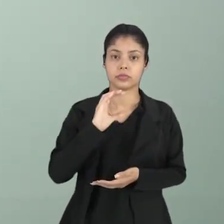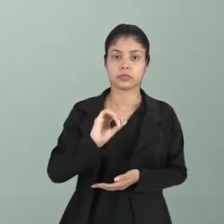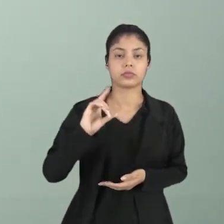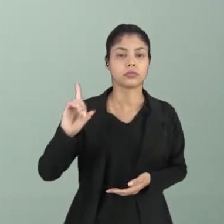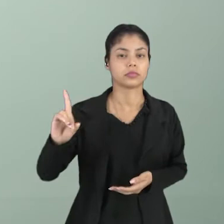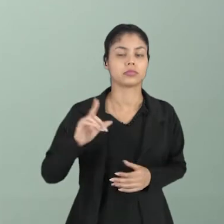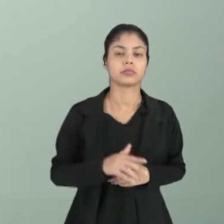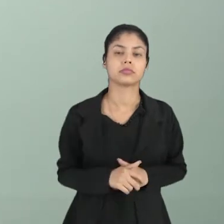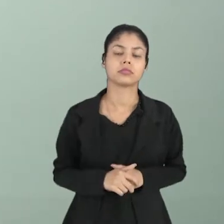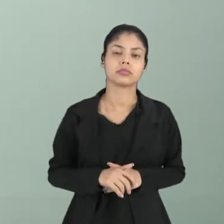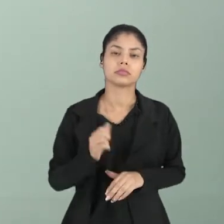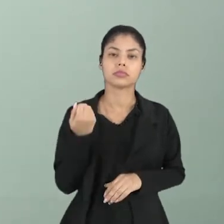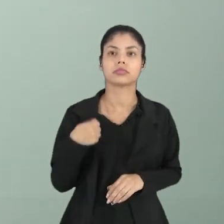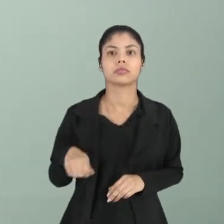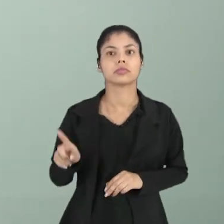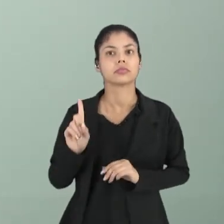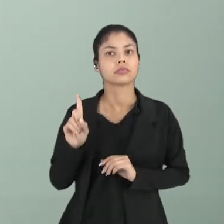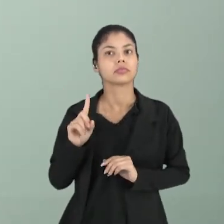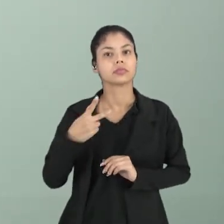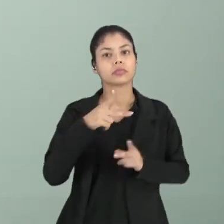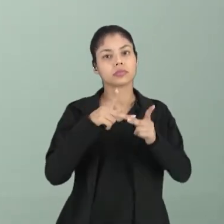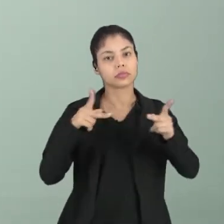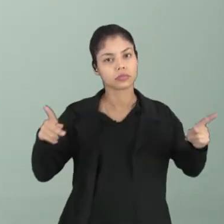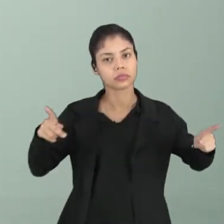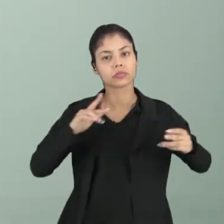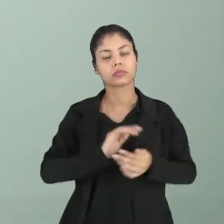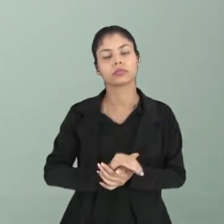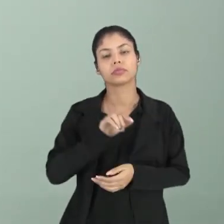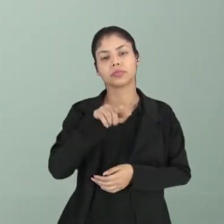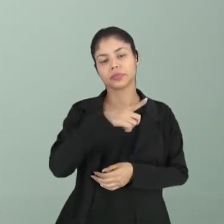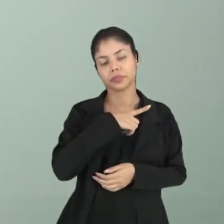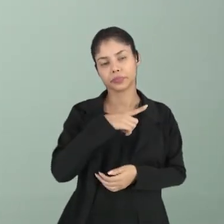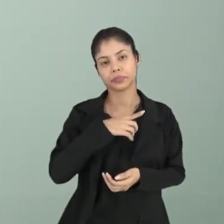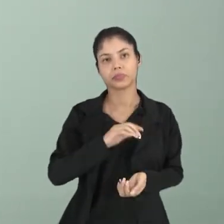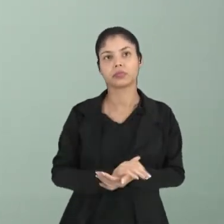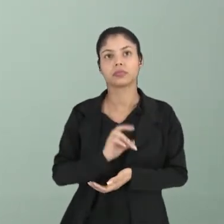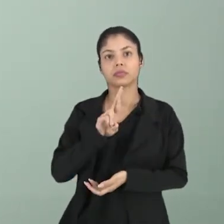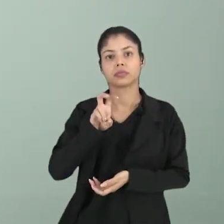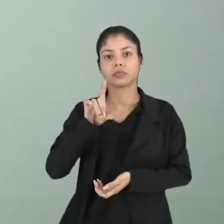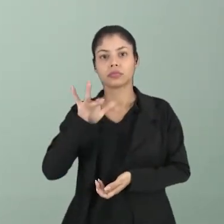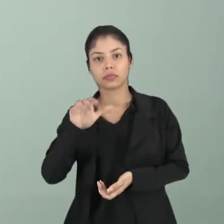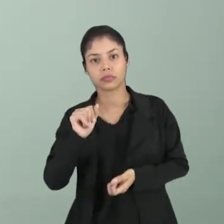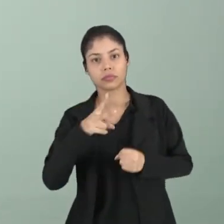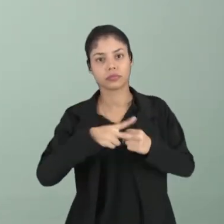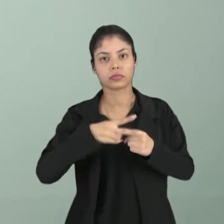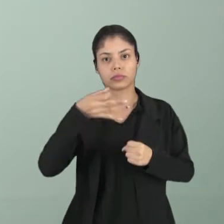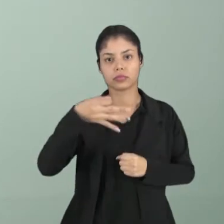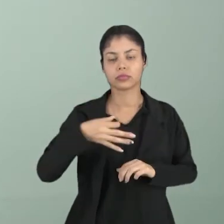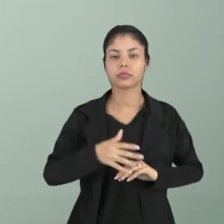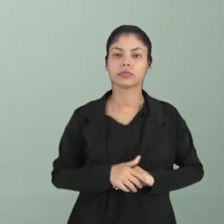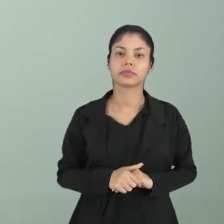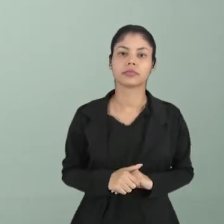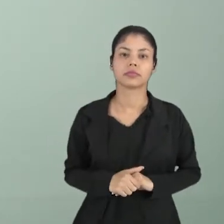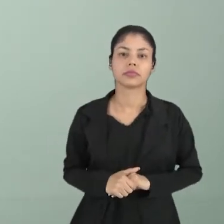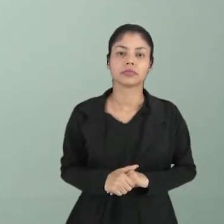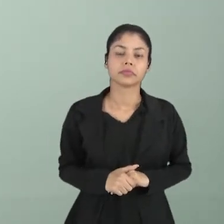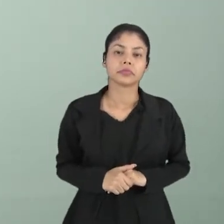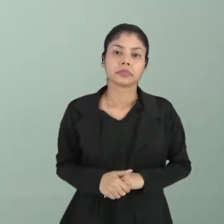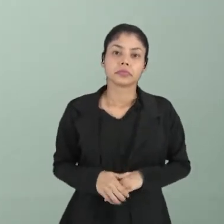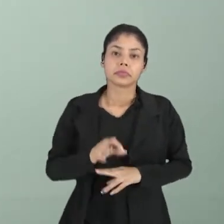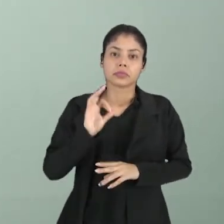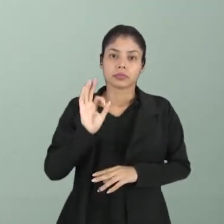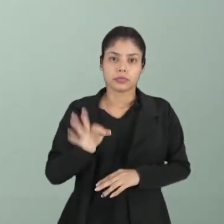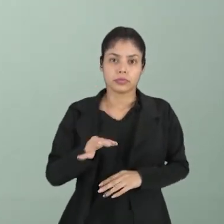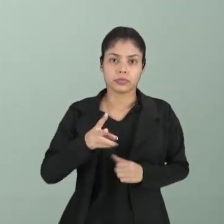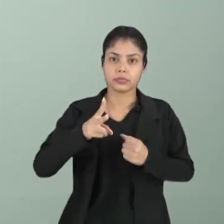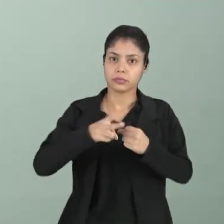objeto direto, que não precisa de preposição. Então, aí eu tenho uma regência verbal correta. O termo regente e o